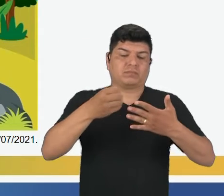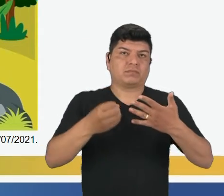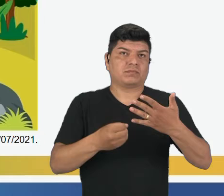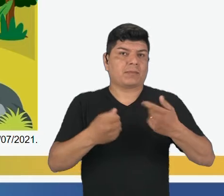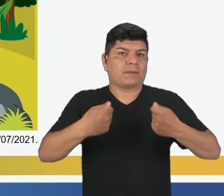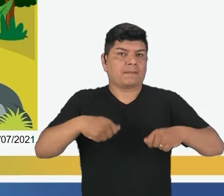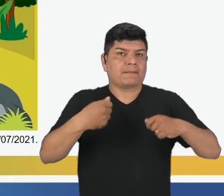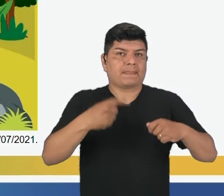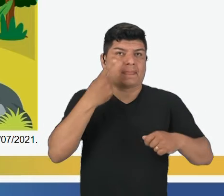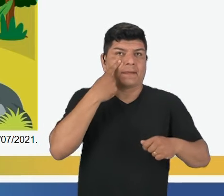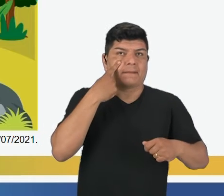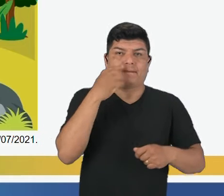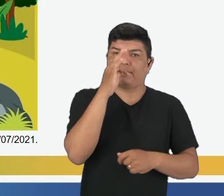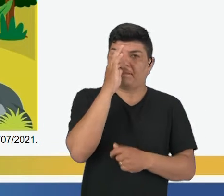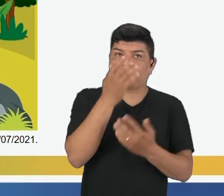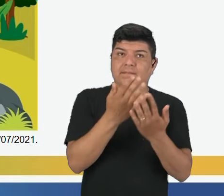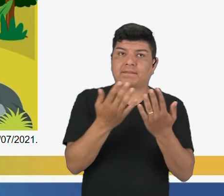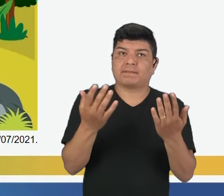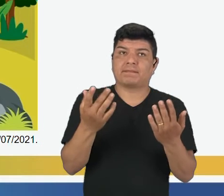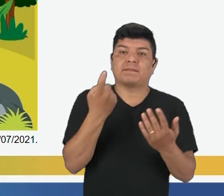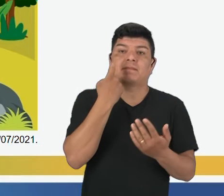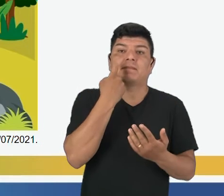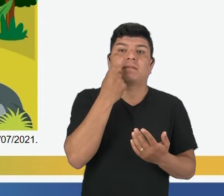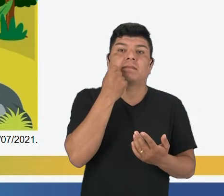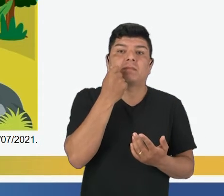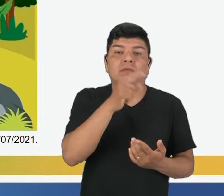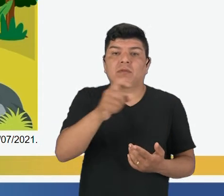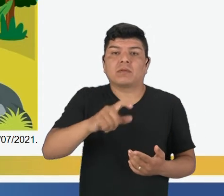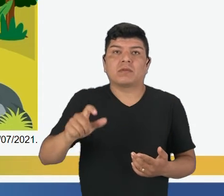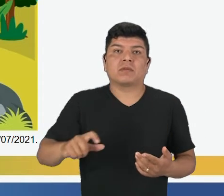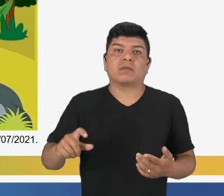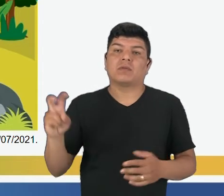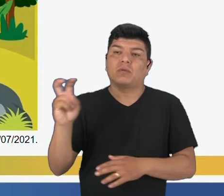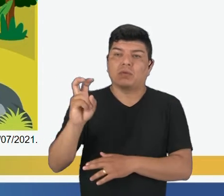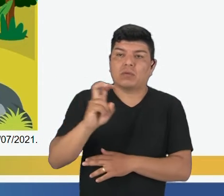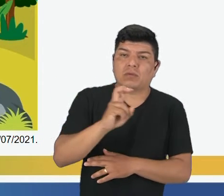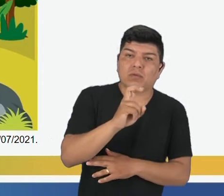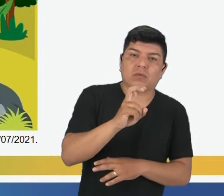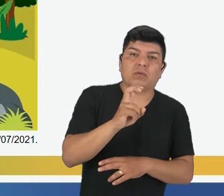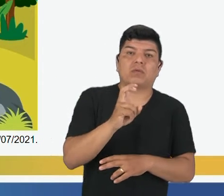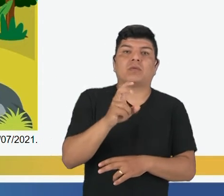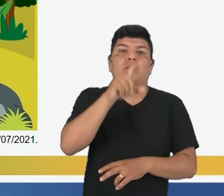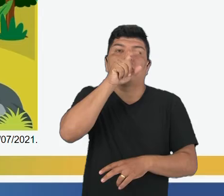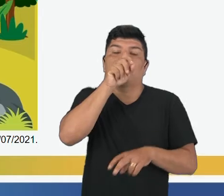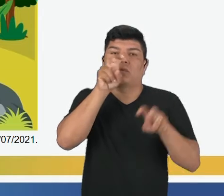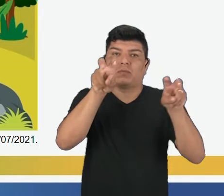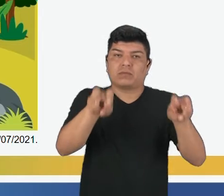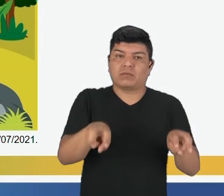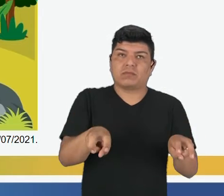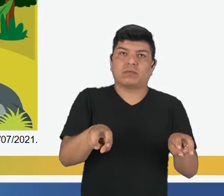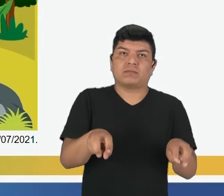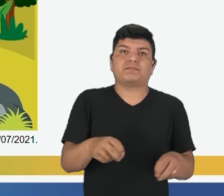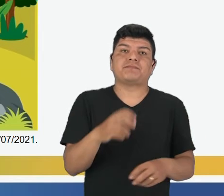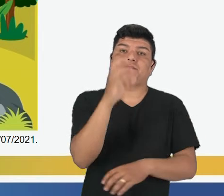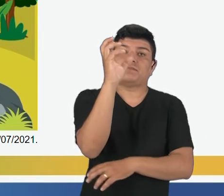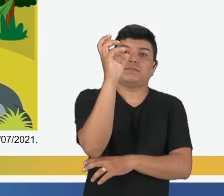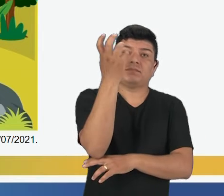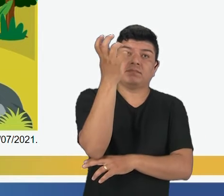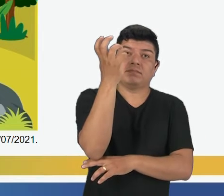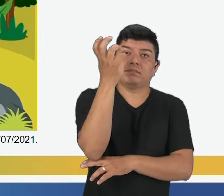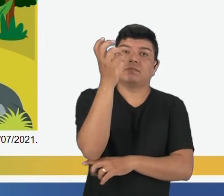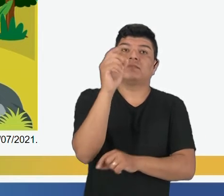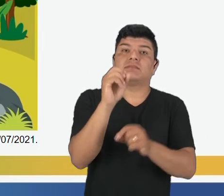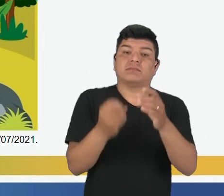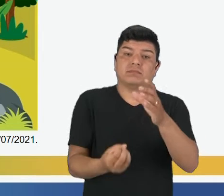possível observar uma planta, um rato, uma cobra e um gavião. A planta é o produtor dessa cadeia